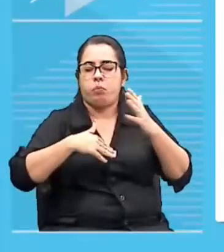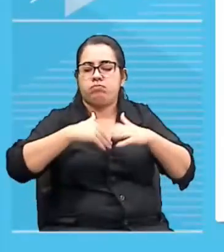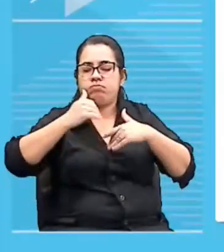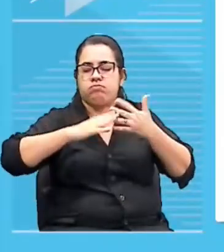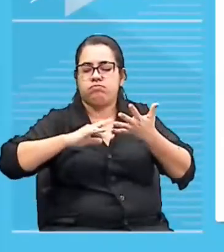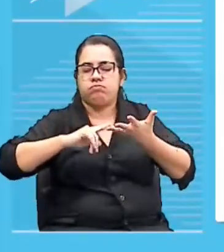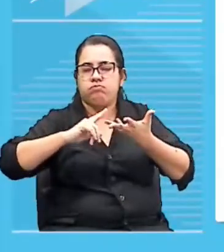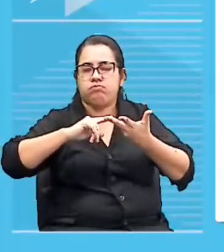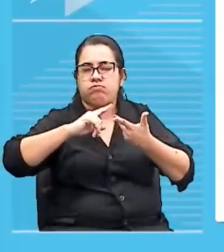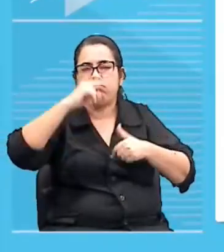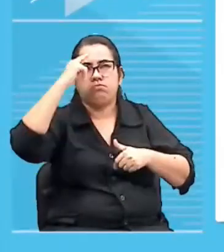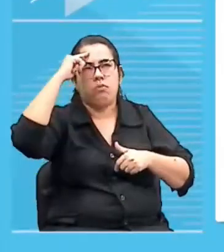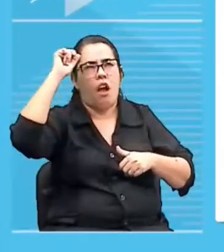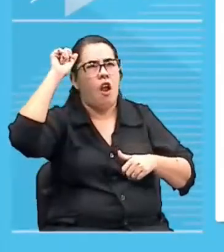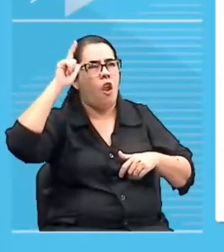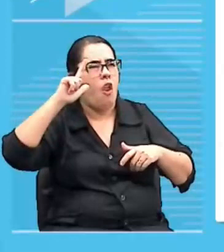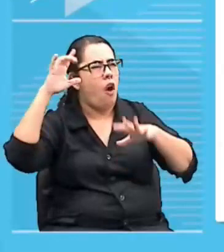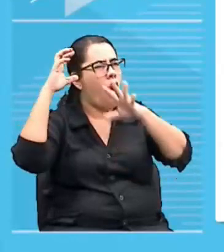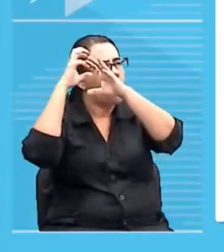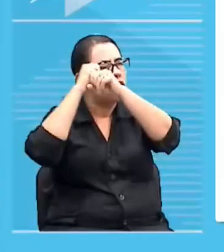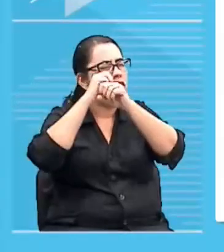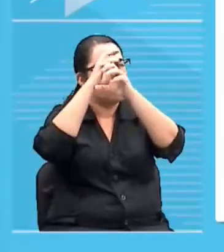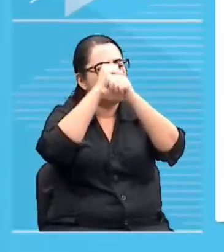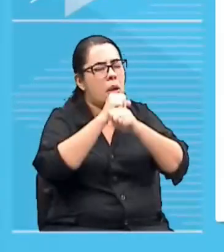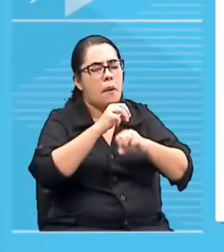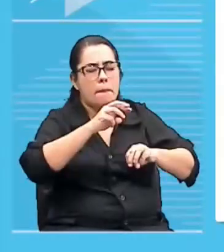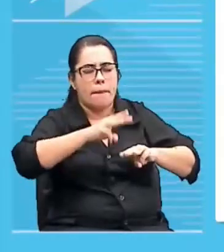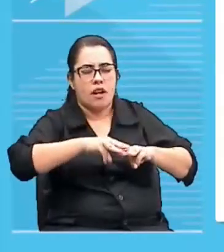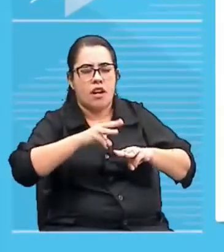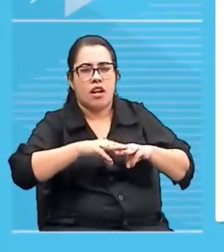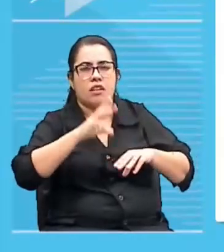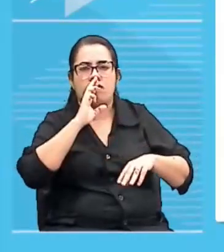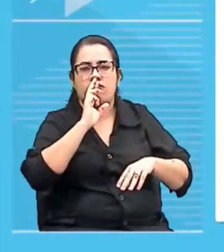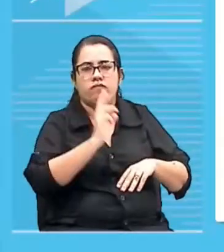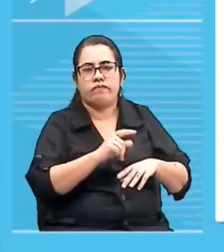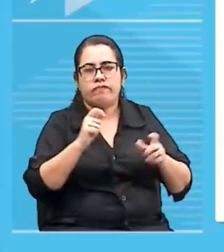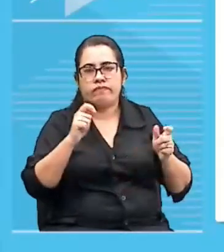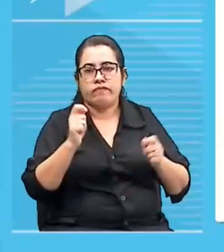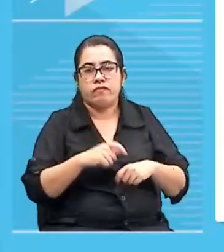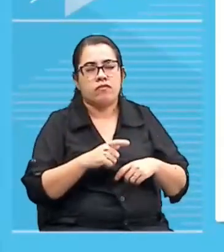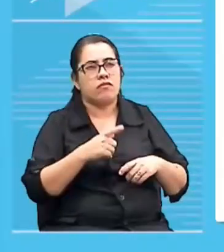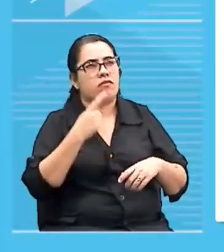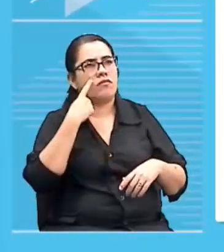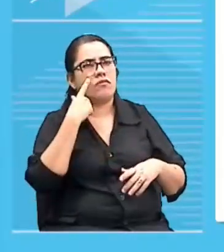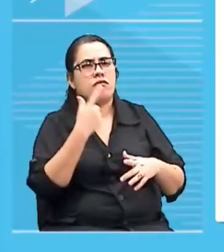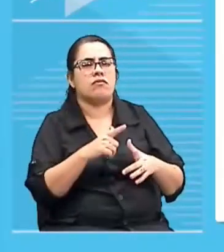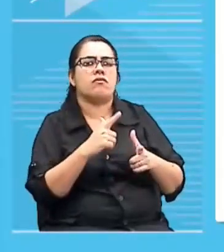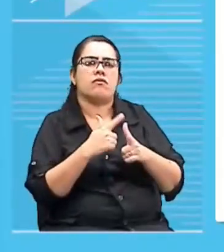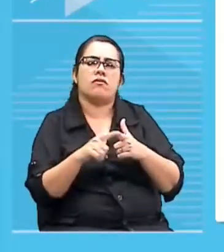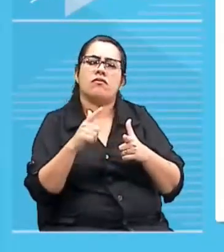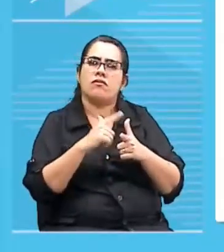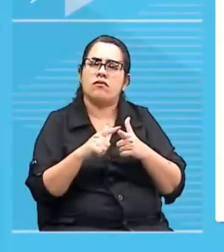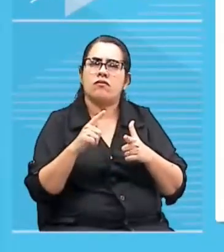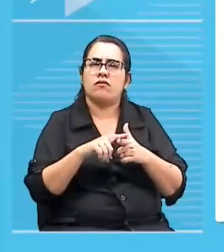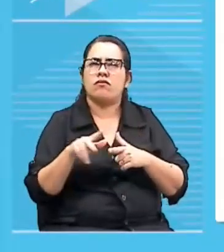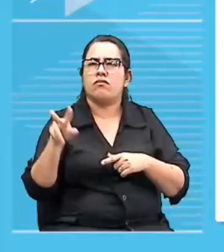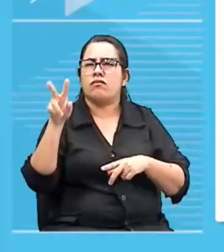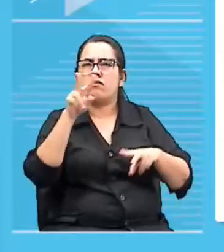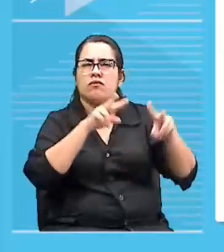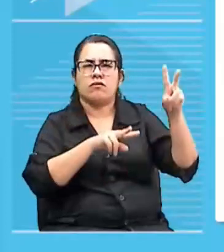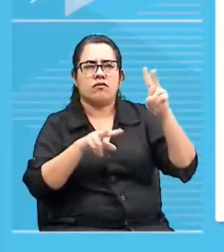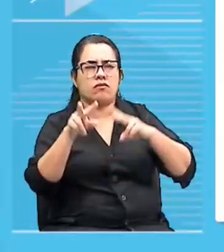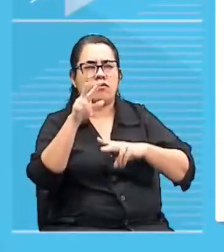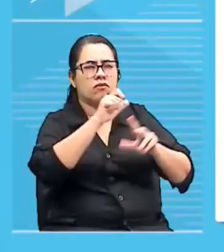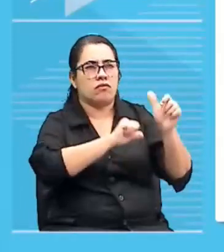esse pensamento lógico, matemático, resolver problemas e tentar enxergar o problema que está ao seu redor e